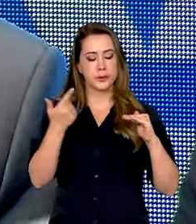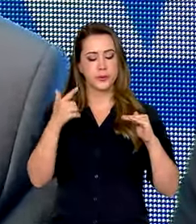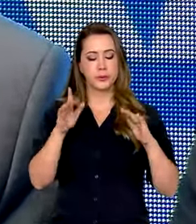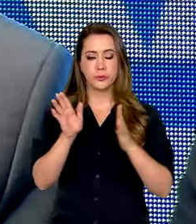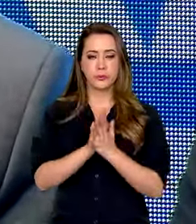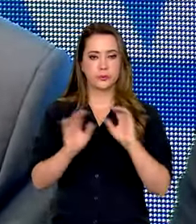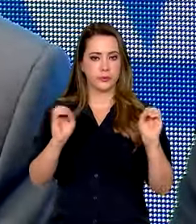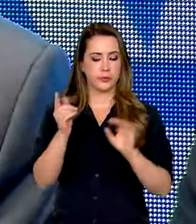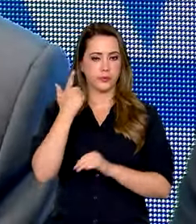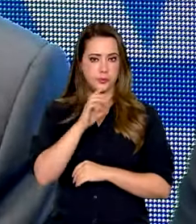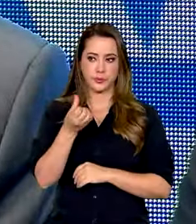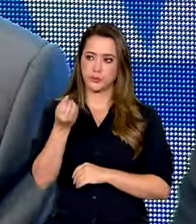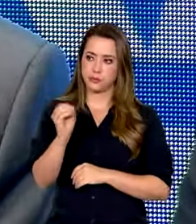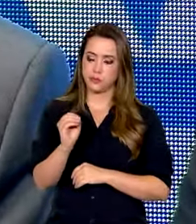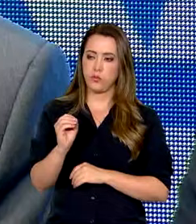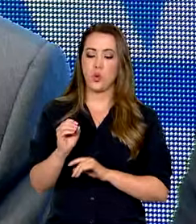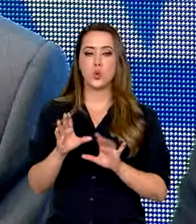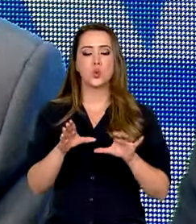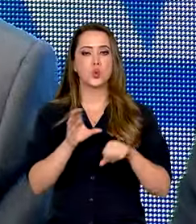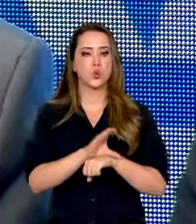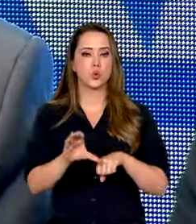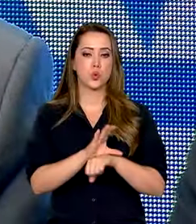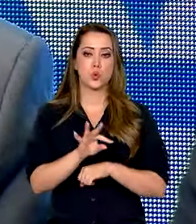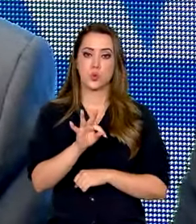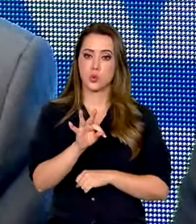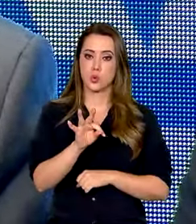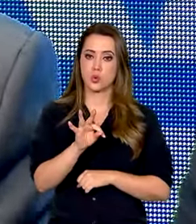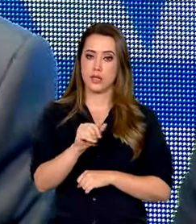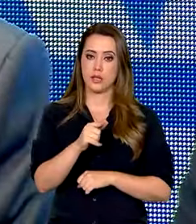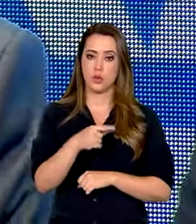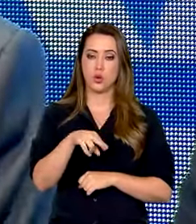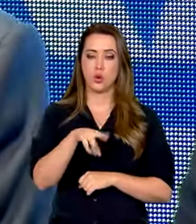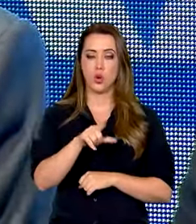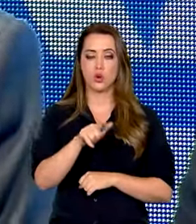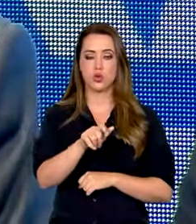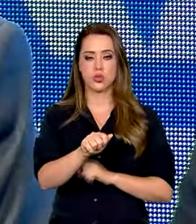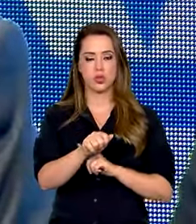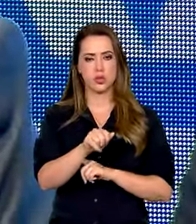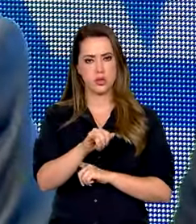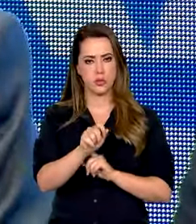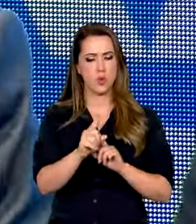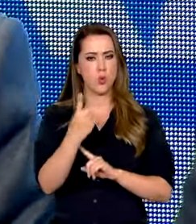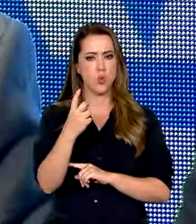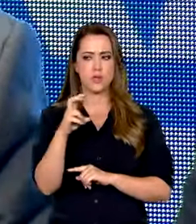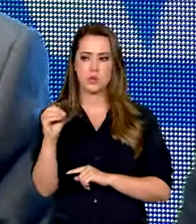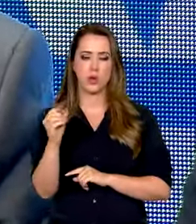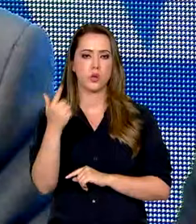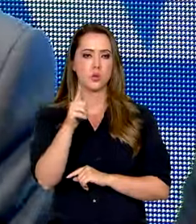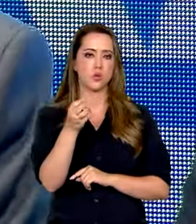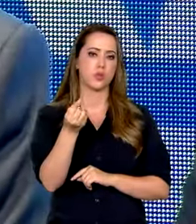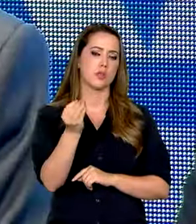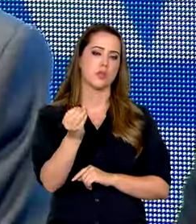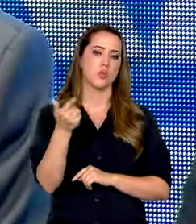60 nos tecnológicos nós femos um apenas com nota de 50 e um apenas com nota de 60 todos os outros